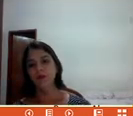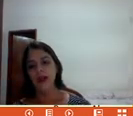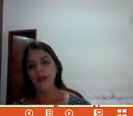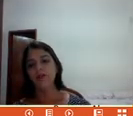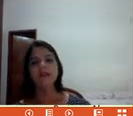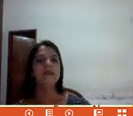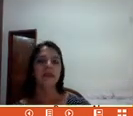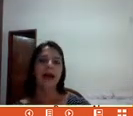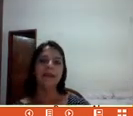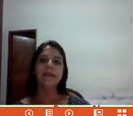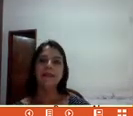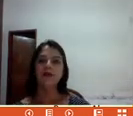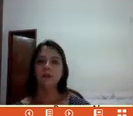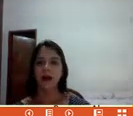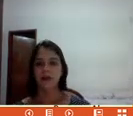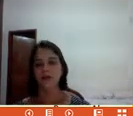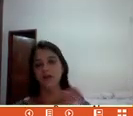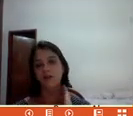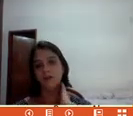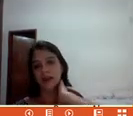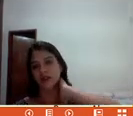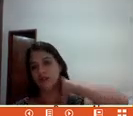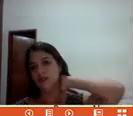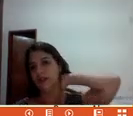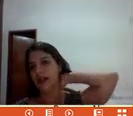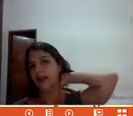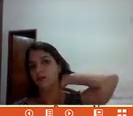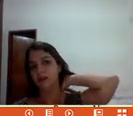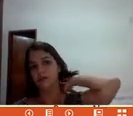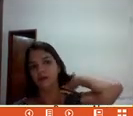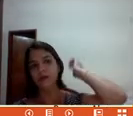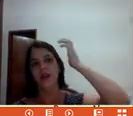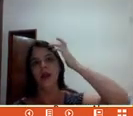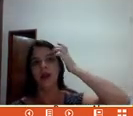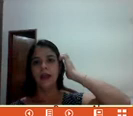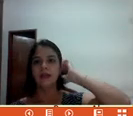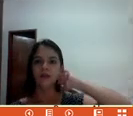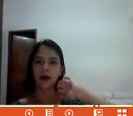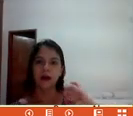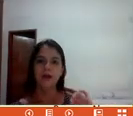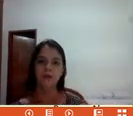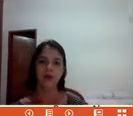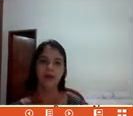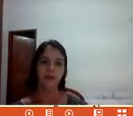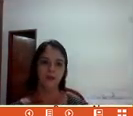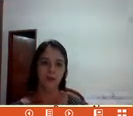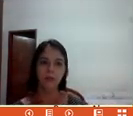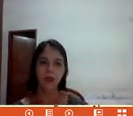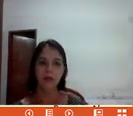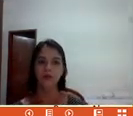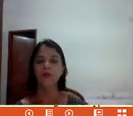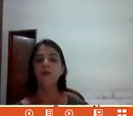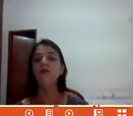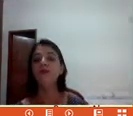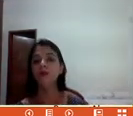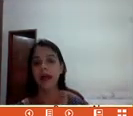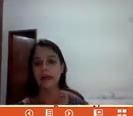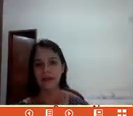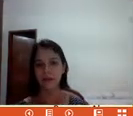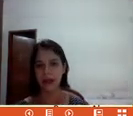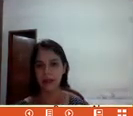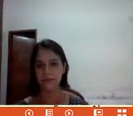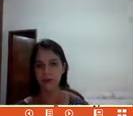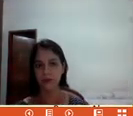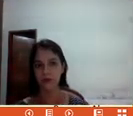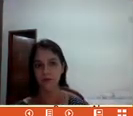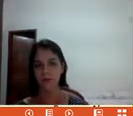temos na língua de sinais 5 parâmetros formativos da Libra. Esses parâmetros são, primeiro,